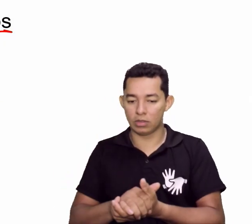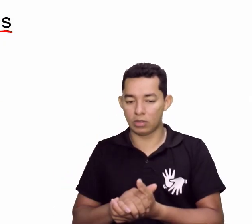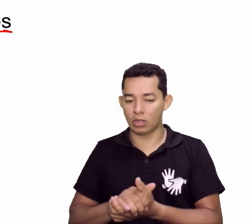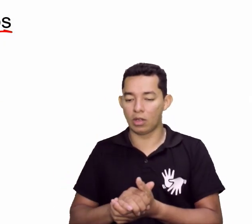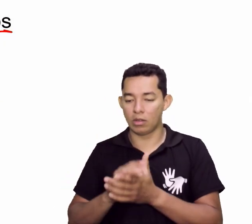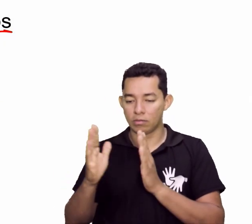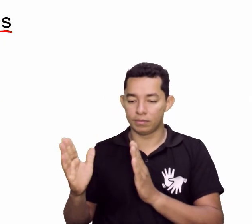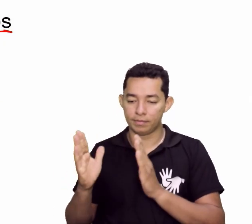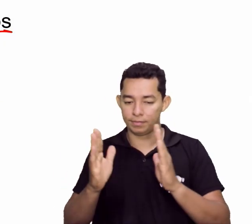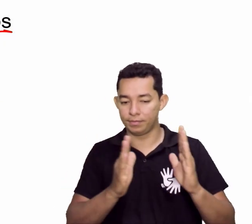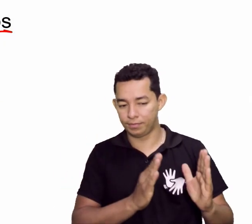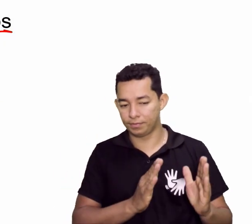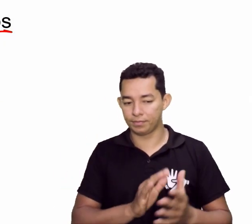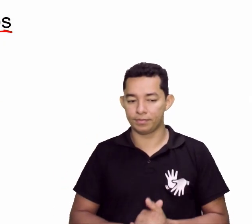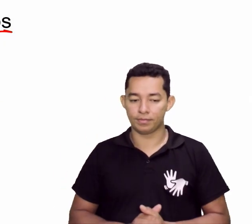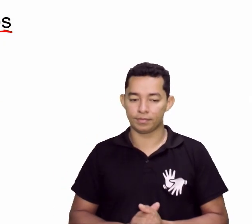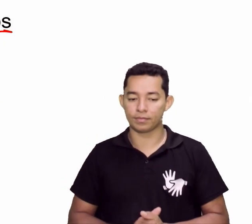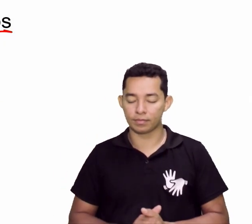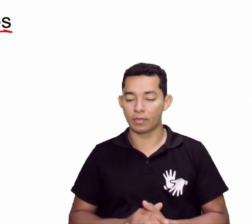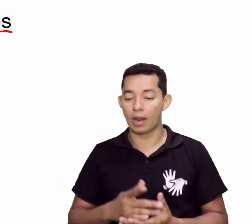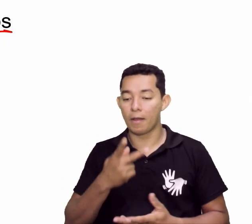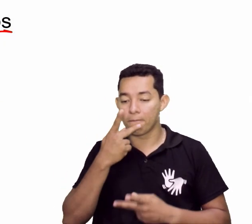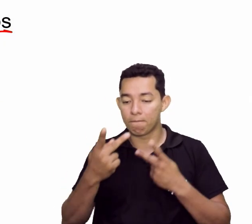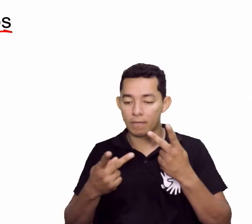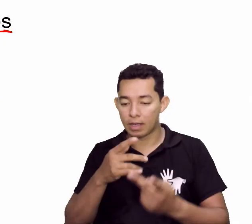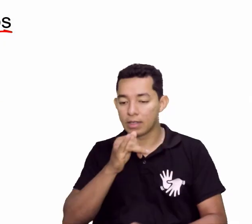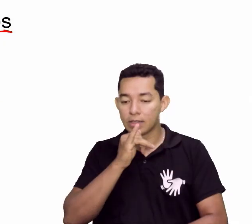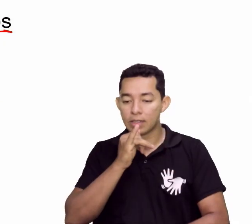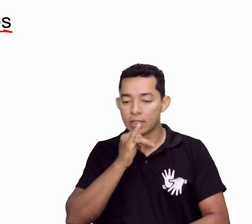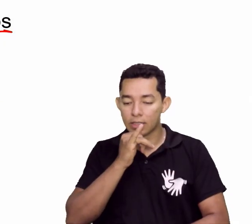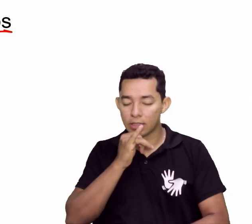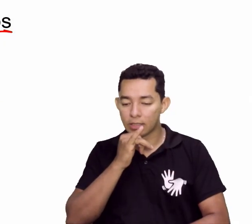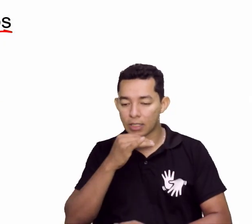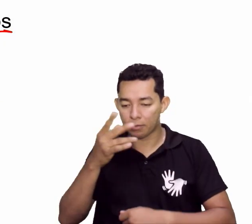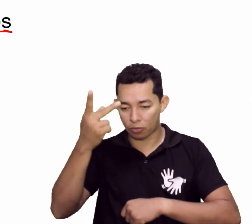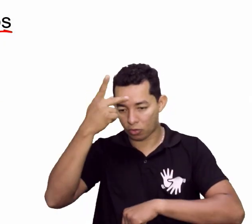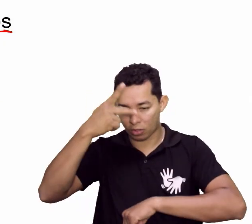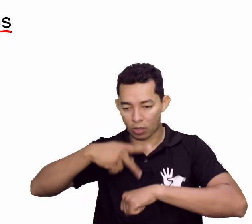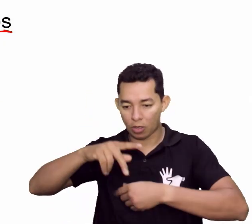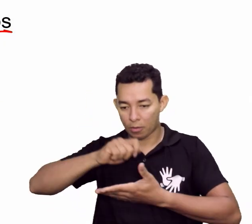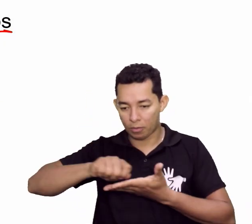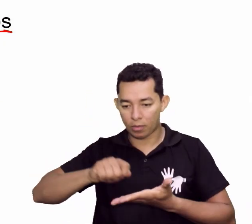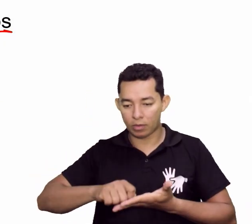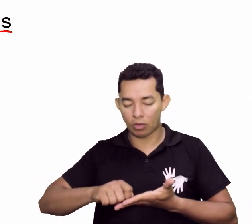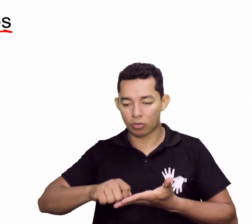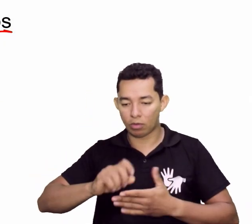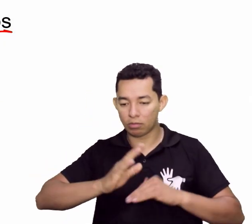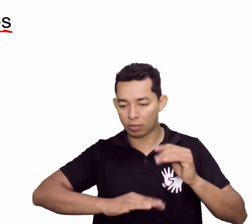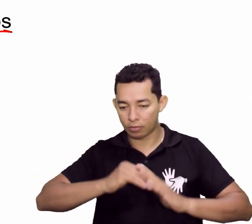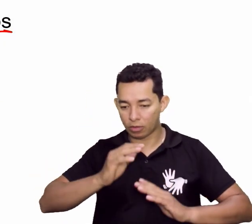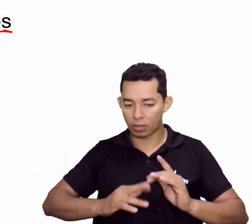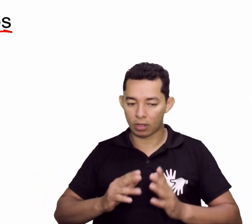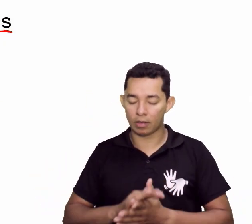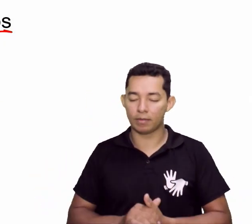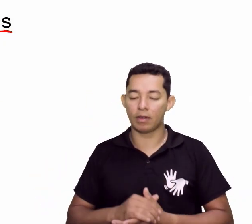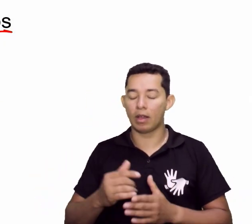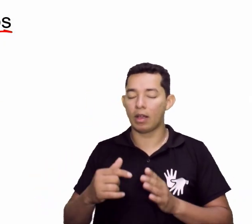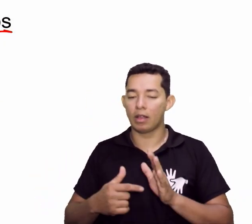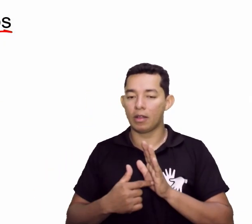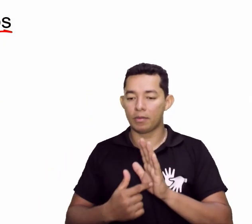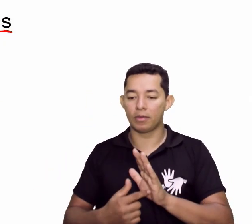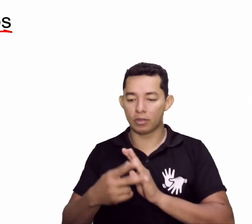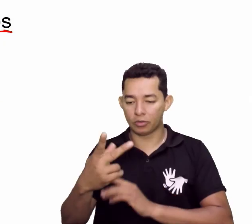se transformou nesses períodos. Cite exemplos de artistas e obras para ilustrar sua resposta.